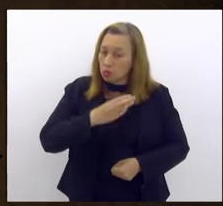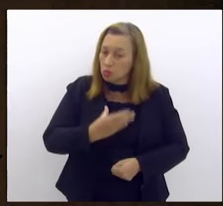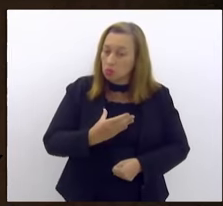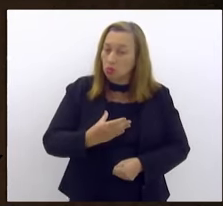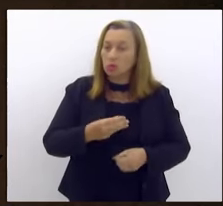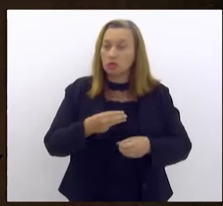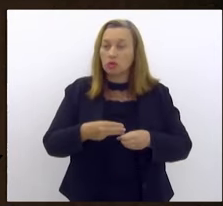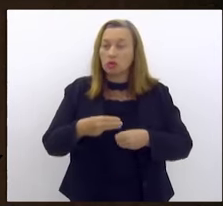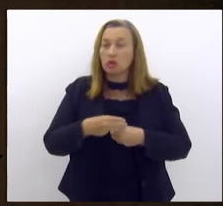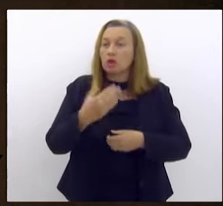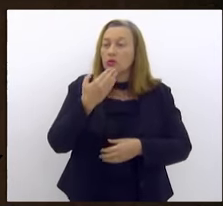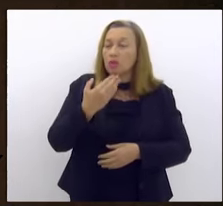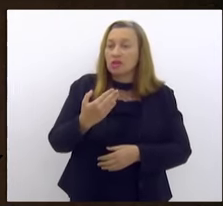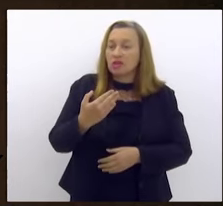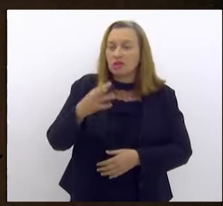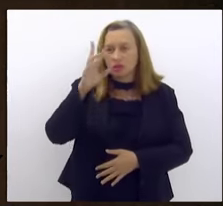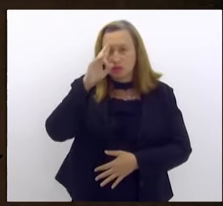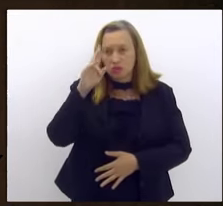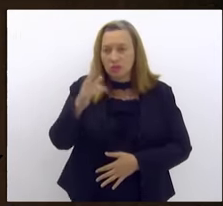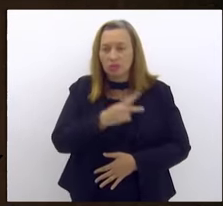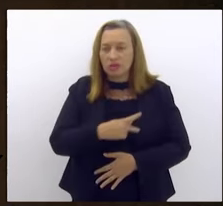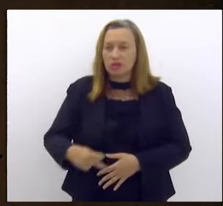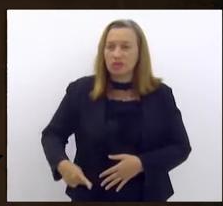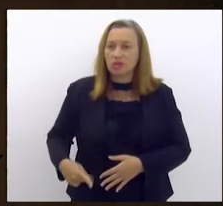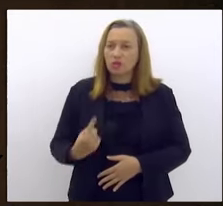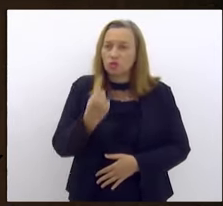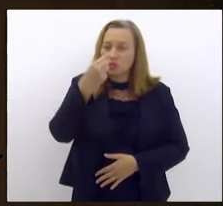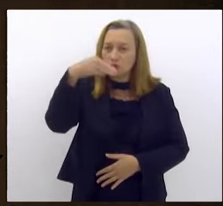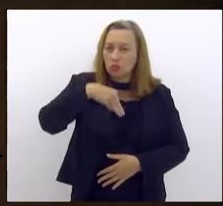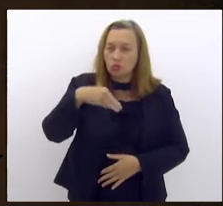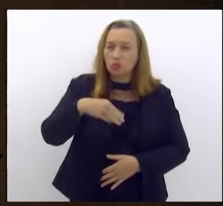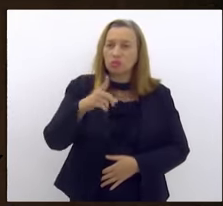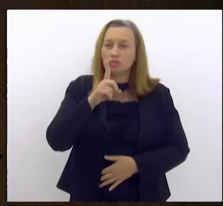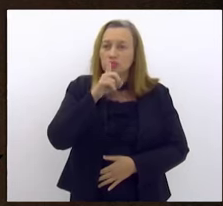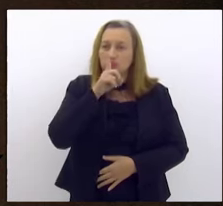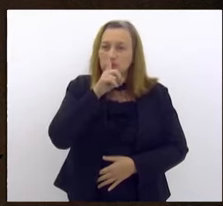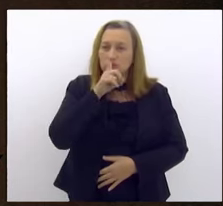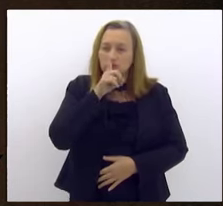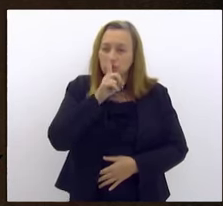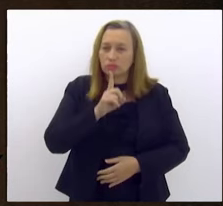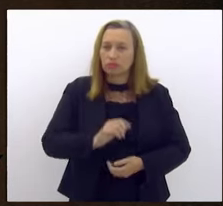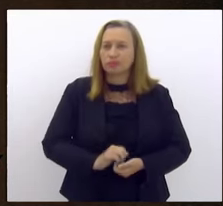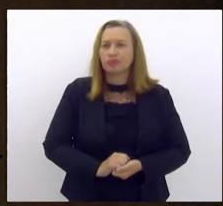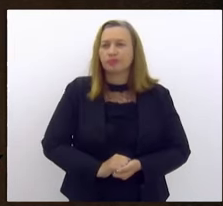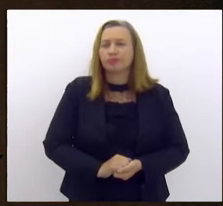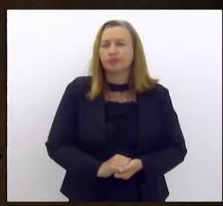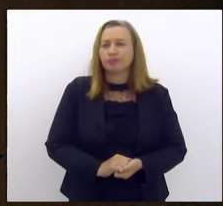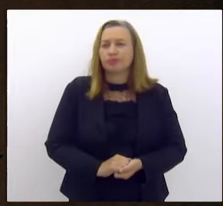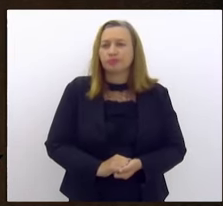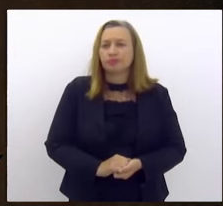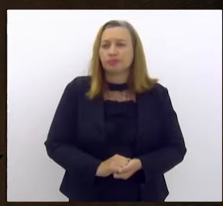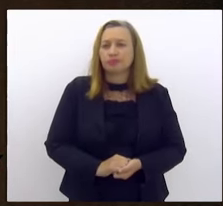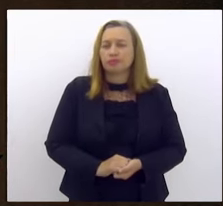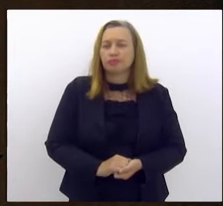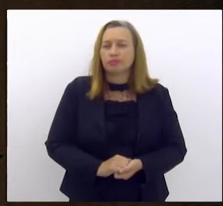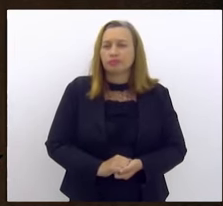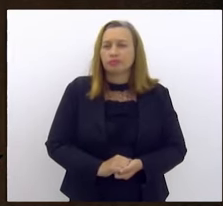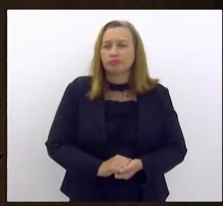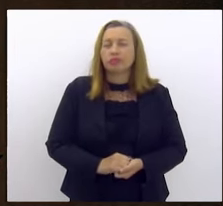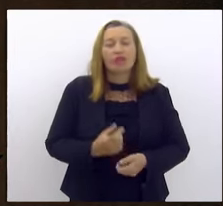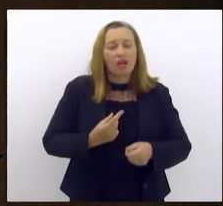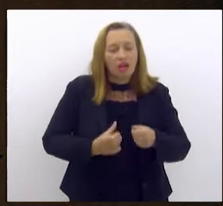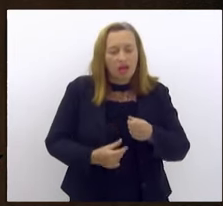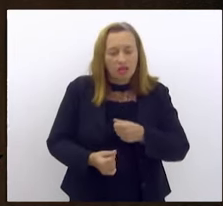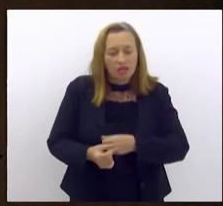e eu queria pedir a Vossa Excelência um minuto de silêncio, né, em homenagem ao nosso